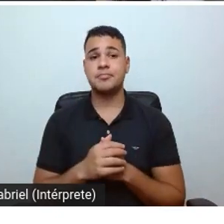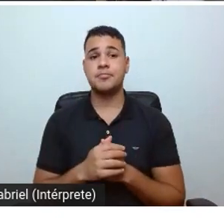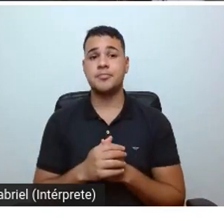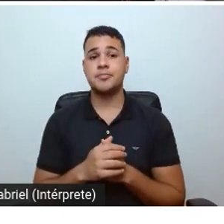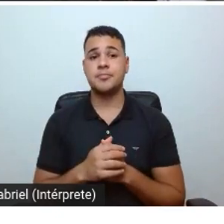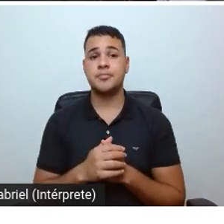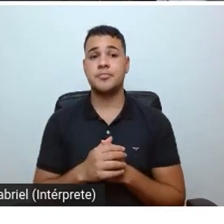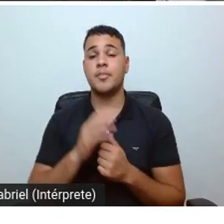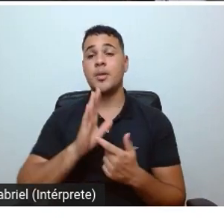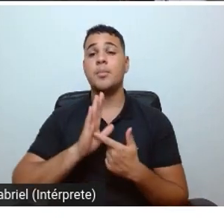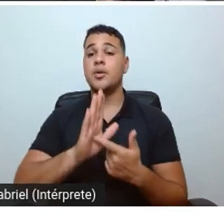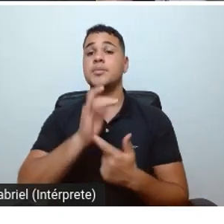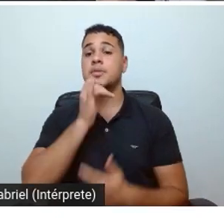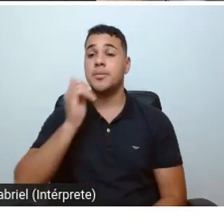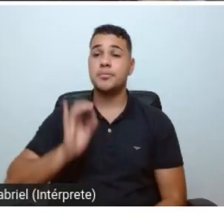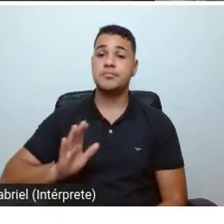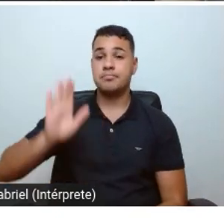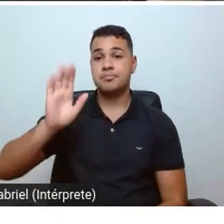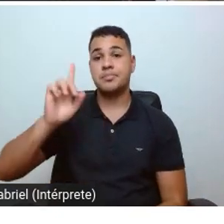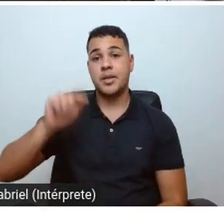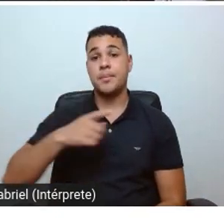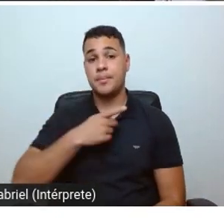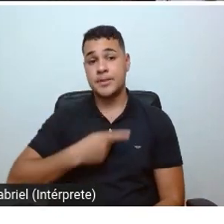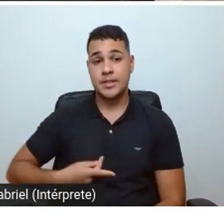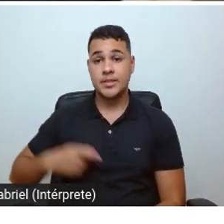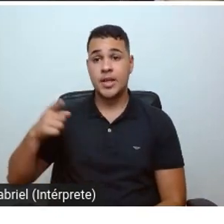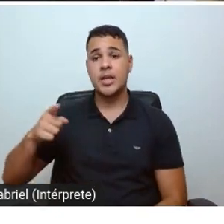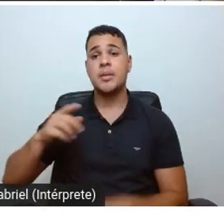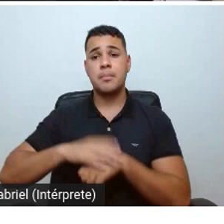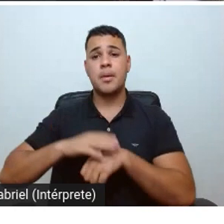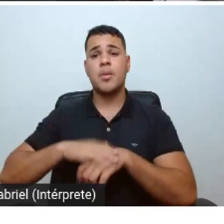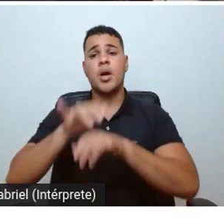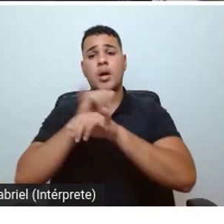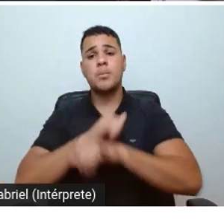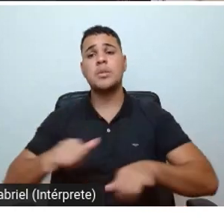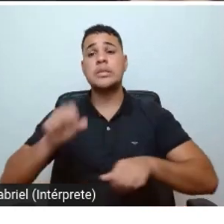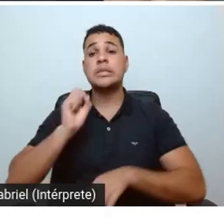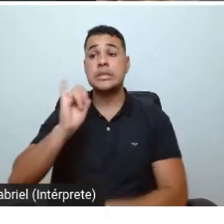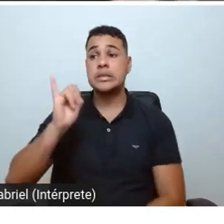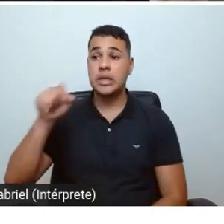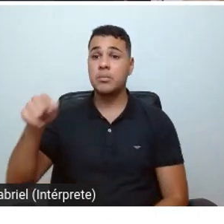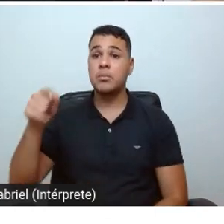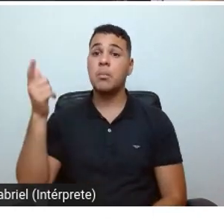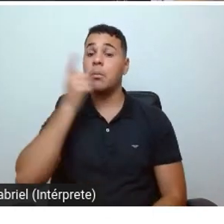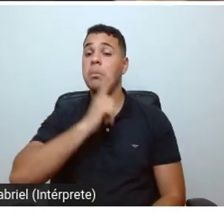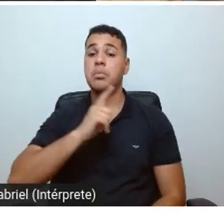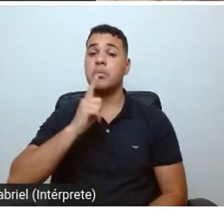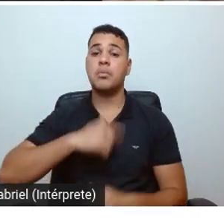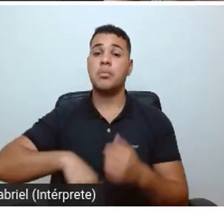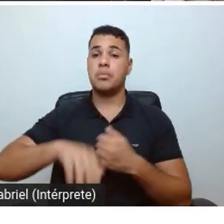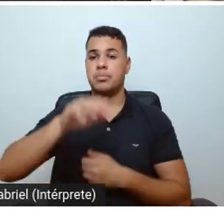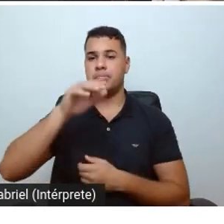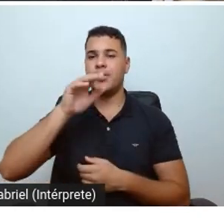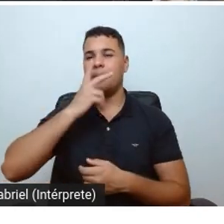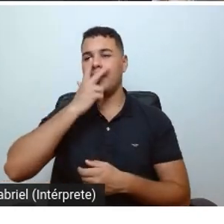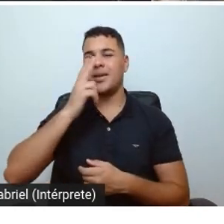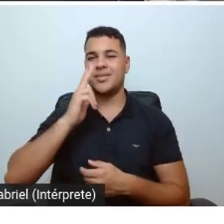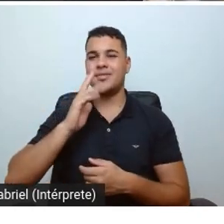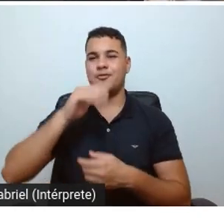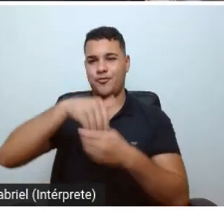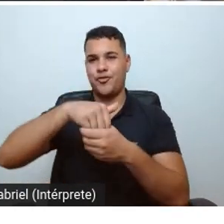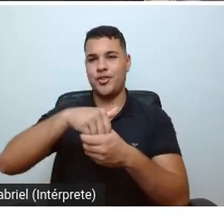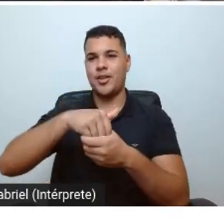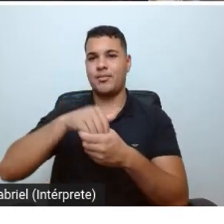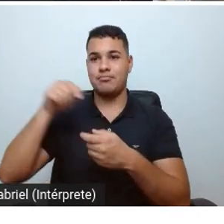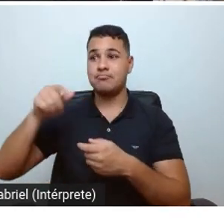um candidato à presidência, onde ele prometeu que se ele fosse eleito, ele limparia o nome de todas as pessoas que